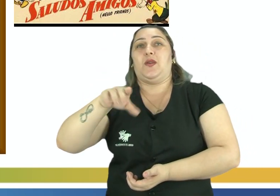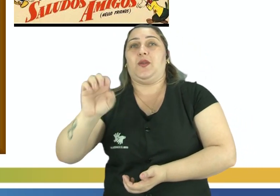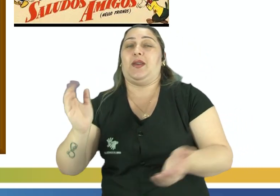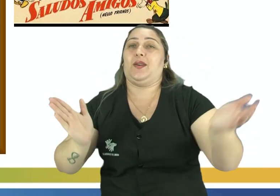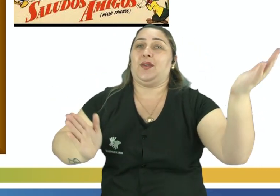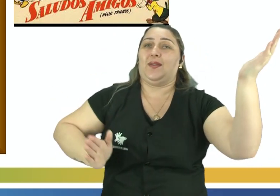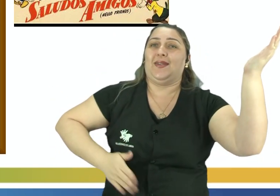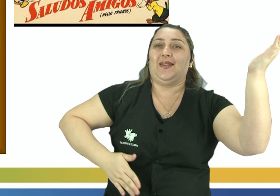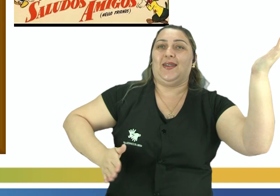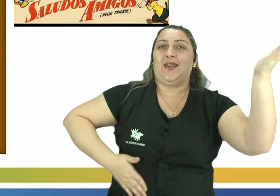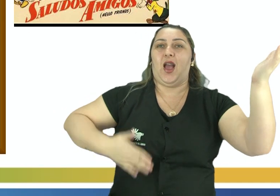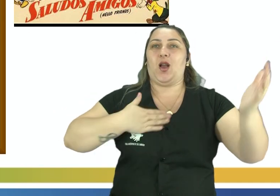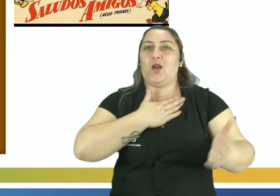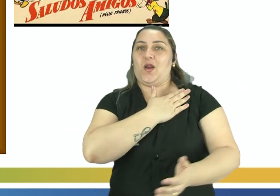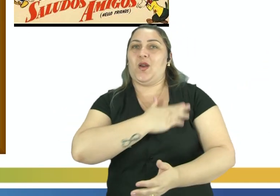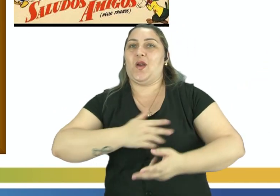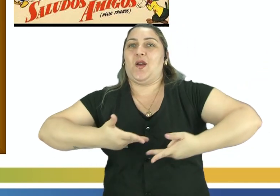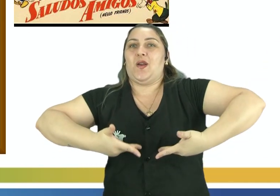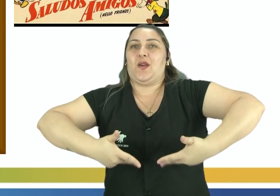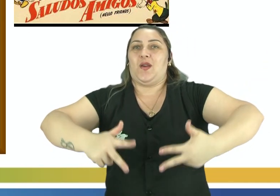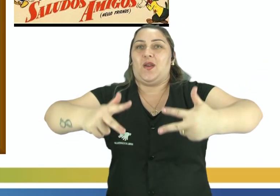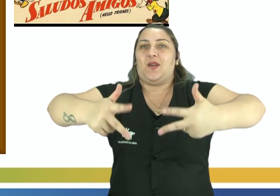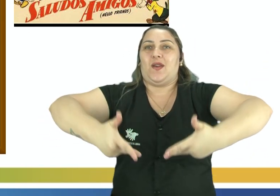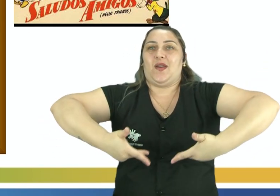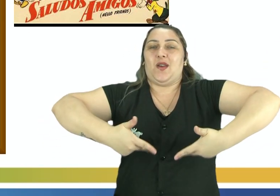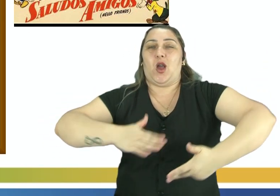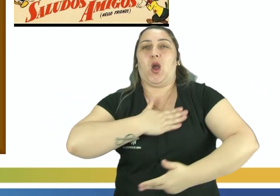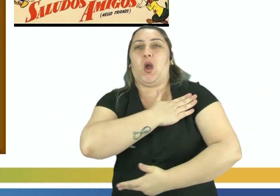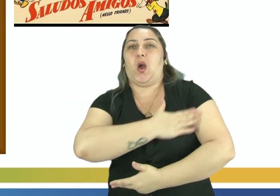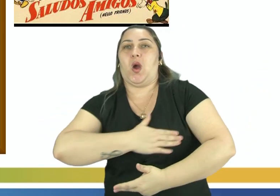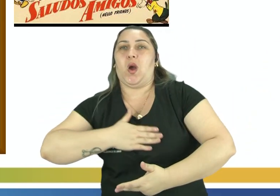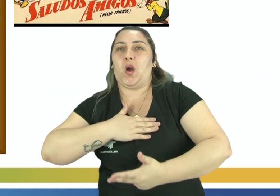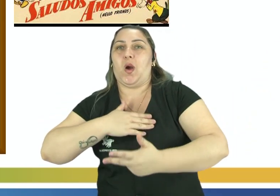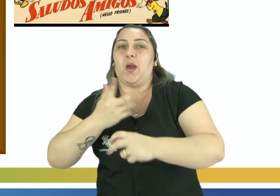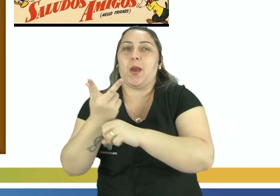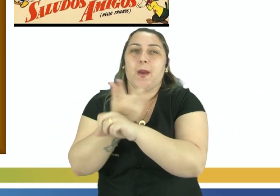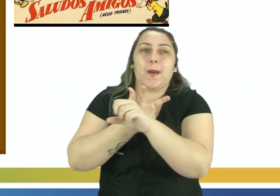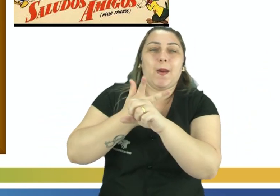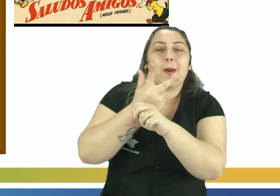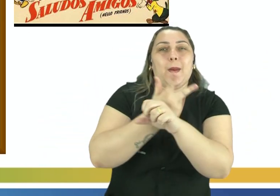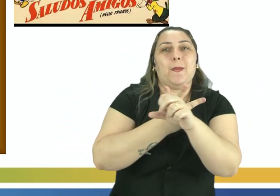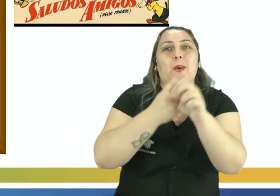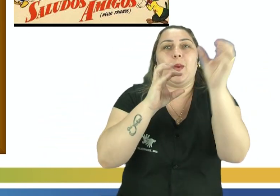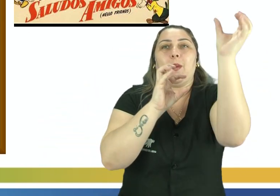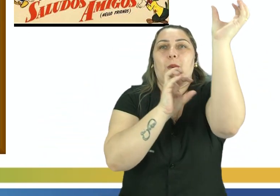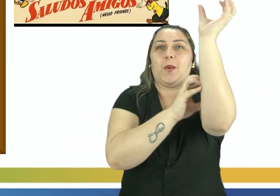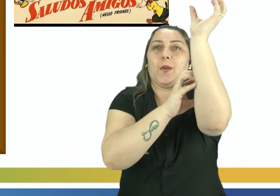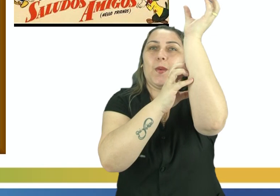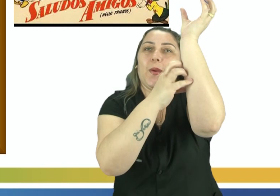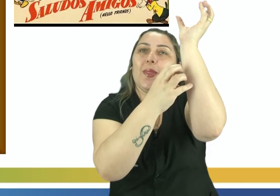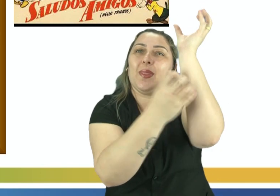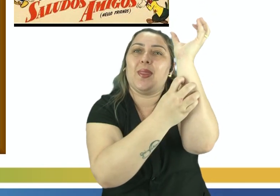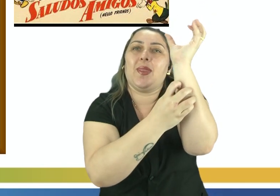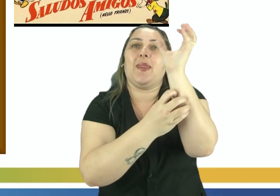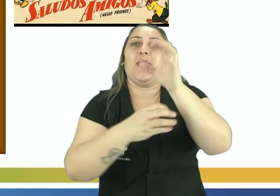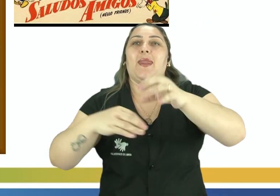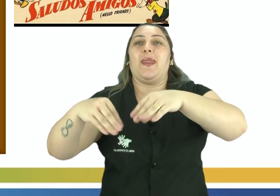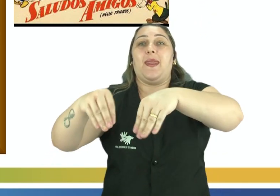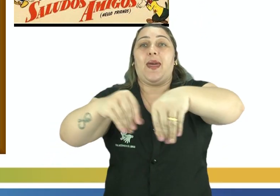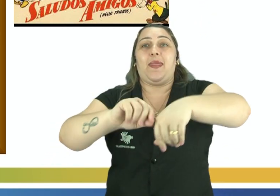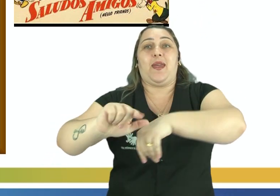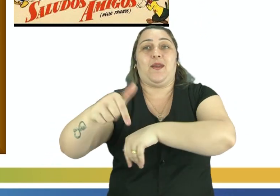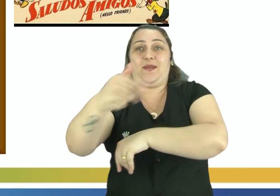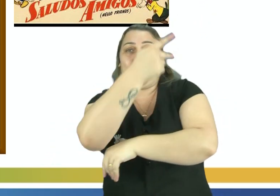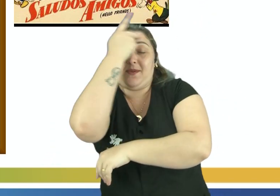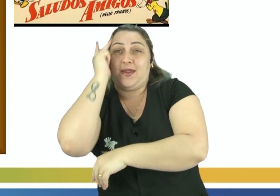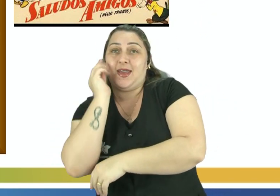malandro que gosta de estar na rede, que gosta de buscar jaca no quintal dos outros. Mas vejam como é a situação aí,